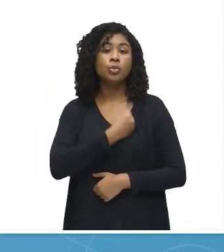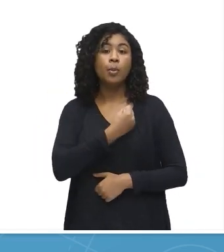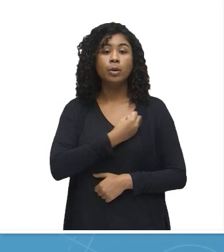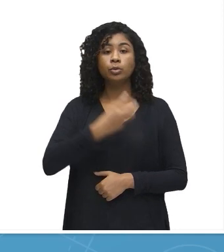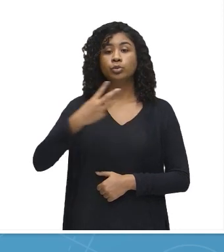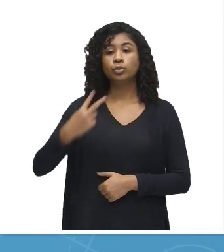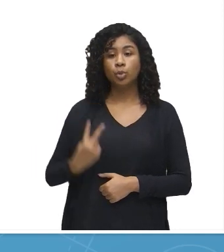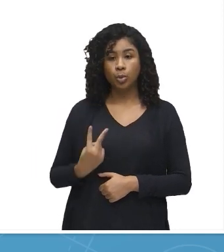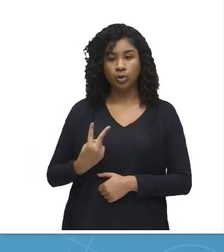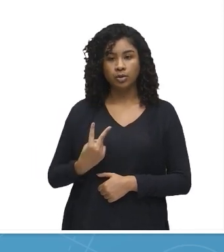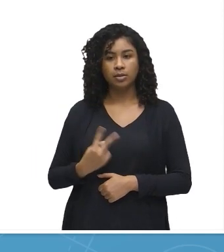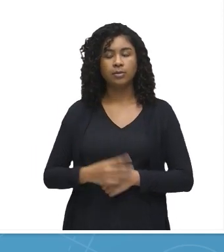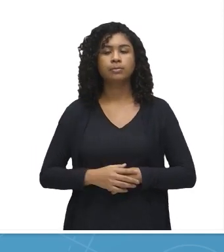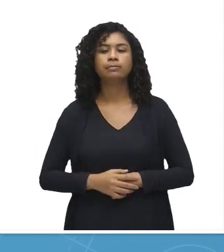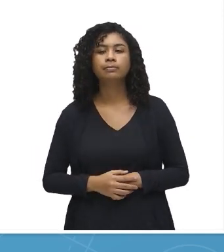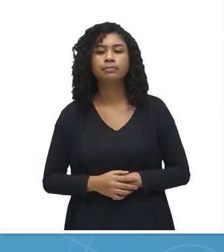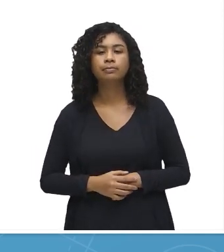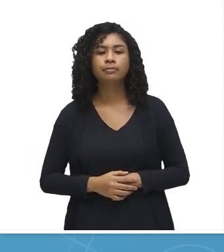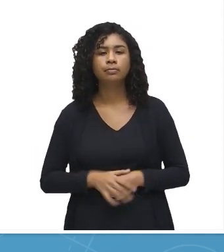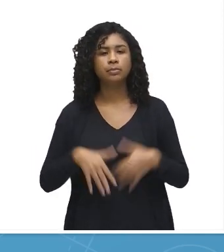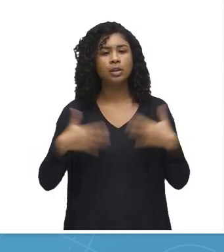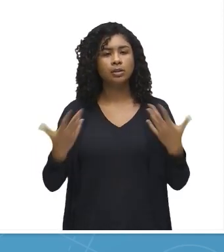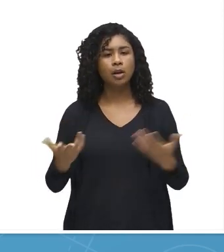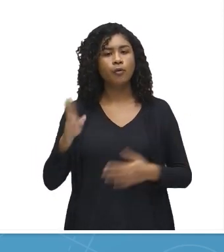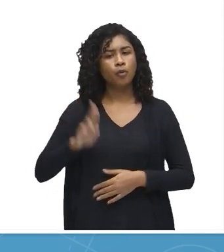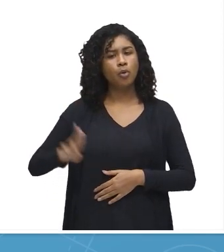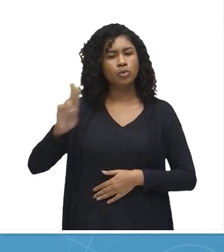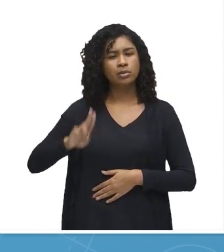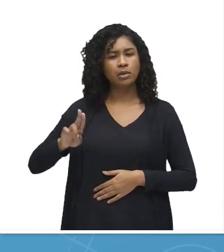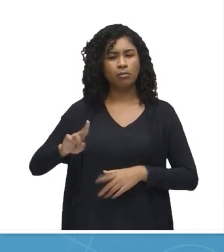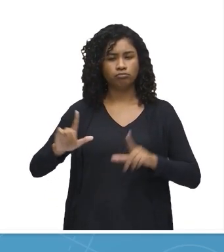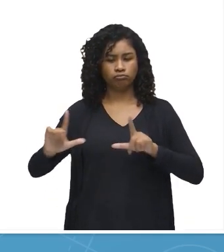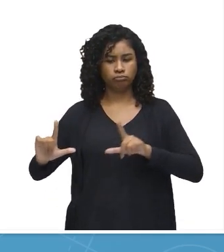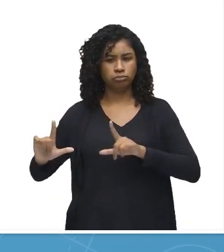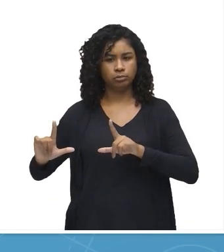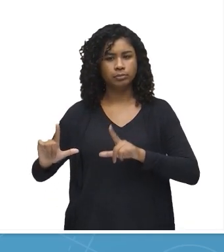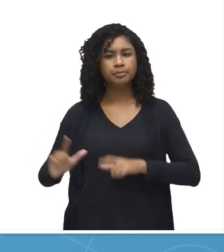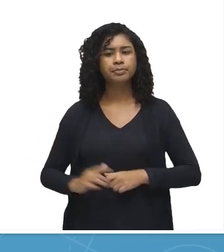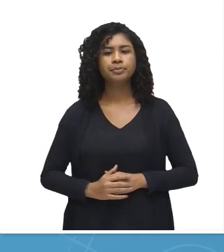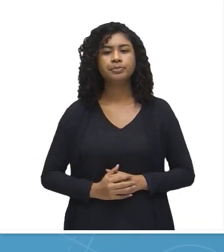raiz, vamos lá. Então eu vou utilizar aqui o mesmo espaço